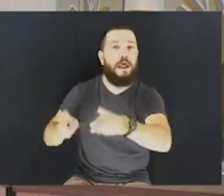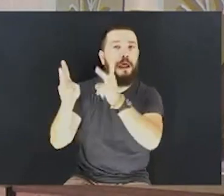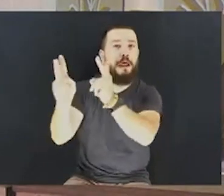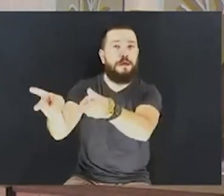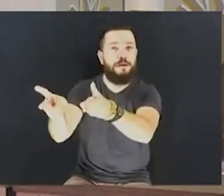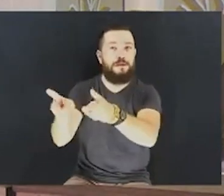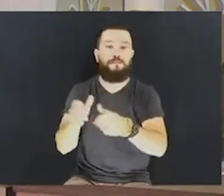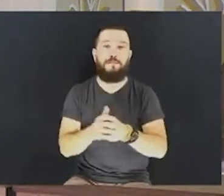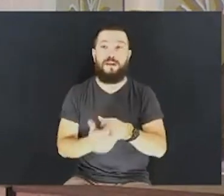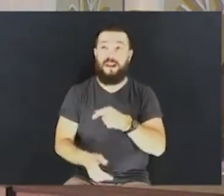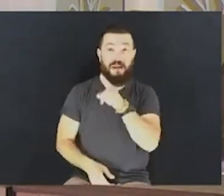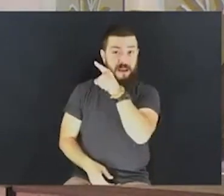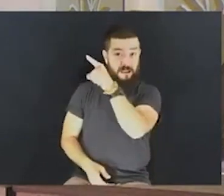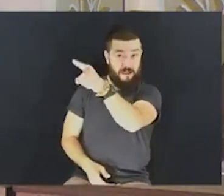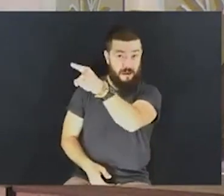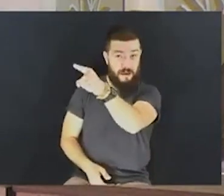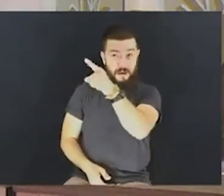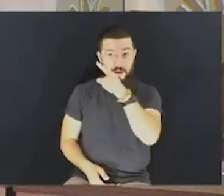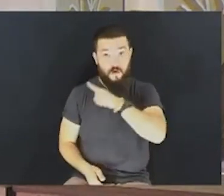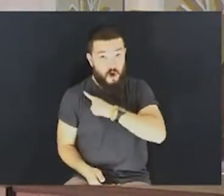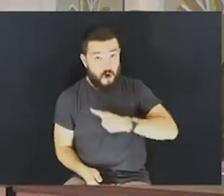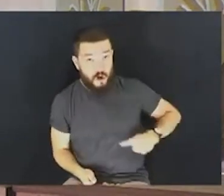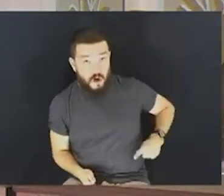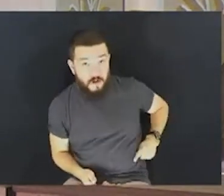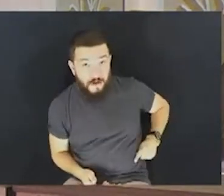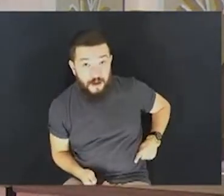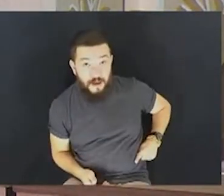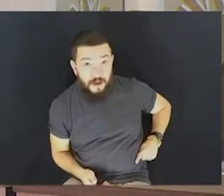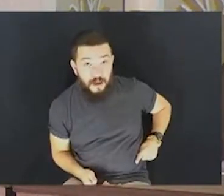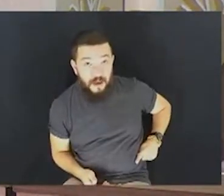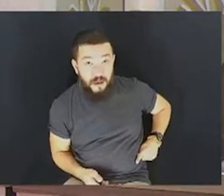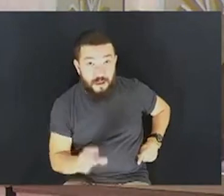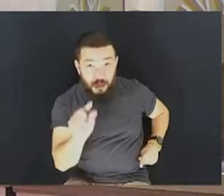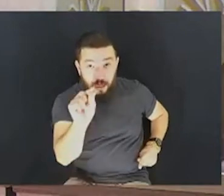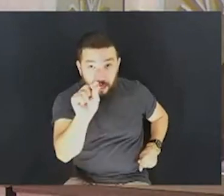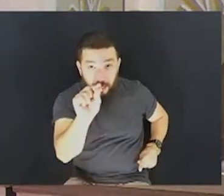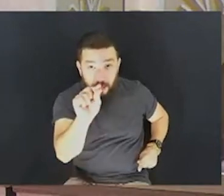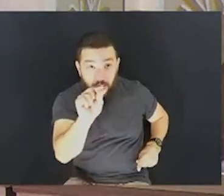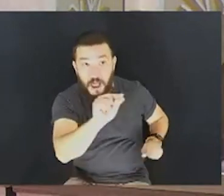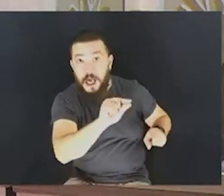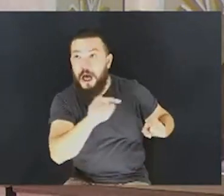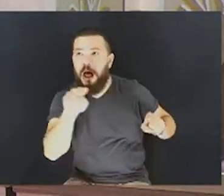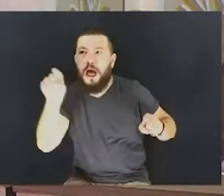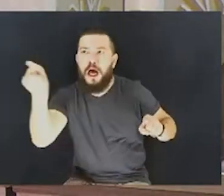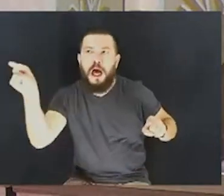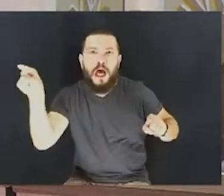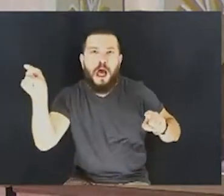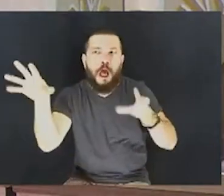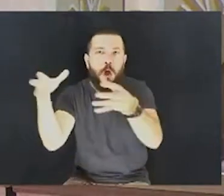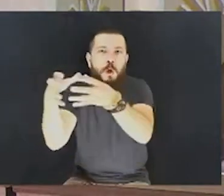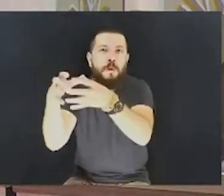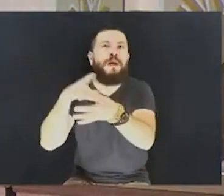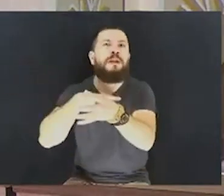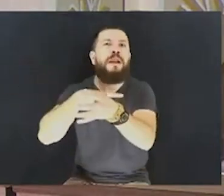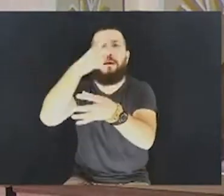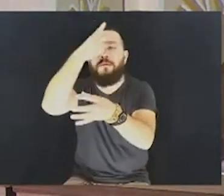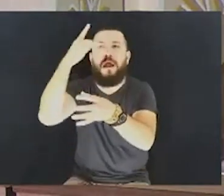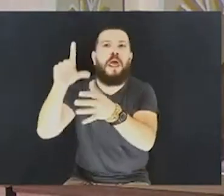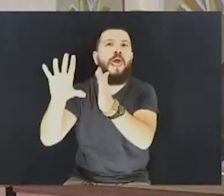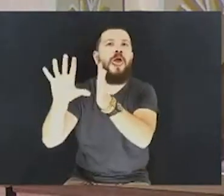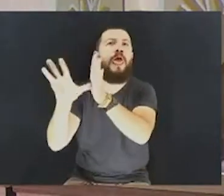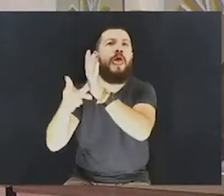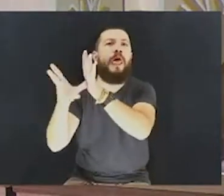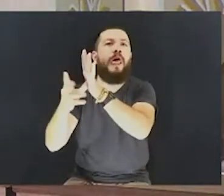que nós temos hoje presos políticos, exilados políticos. O ladrão que voltou